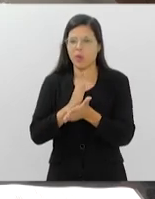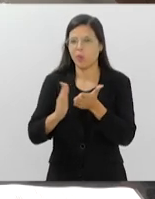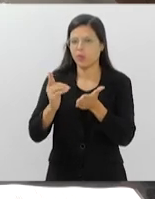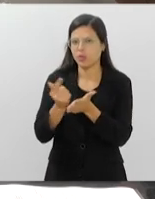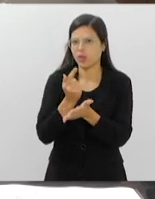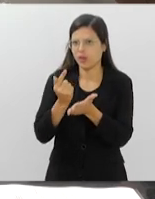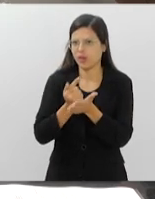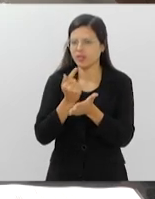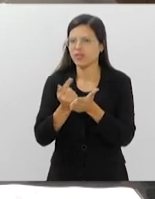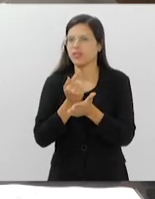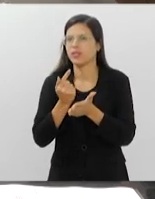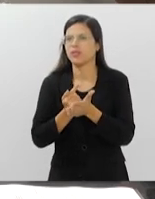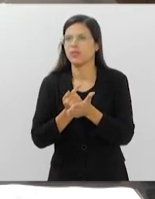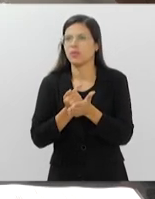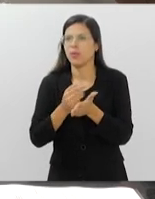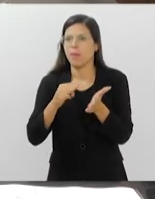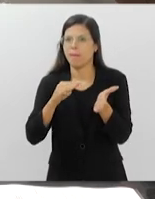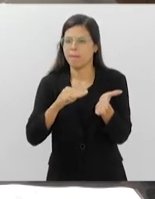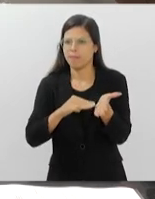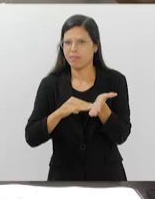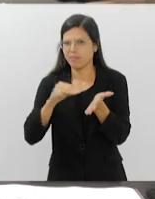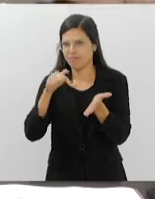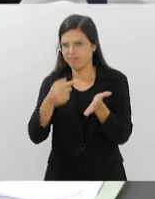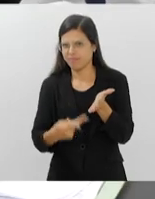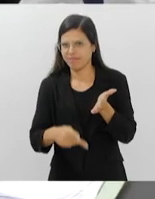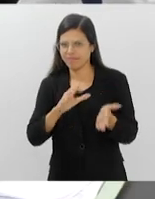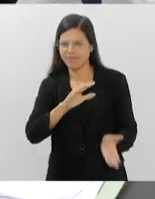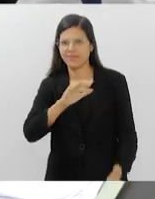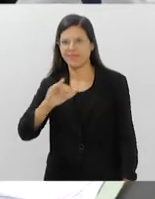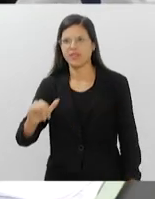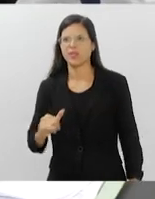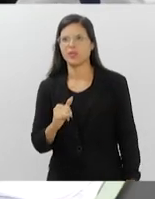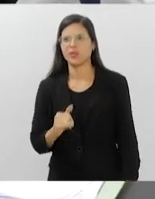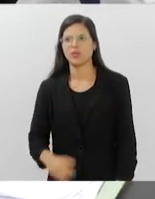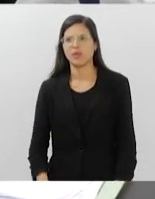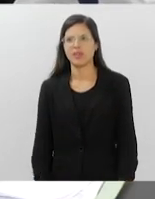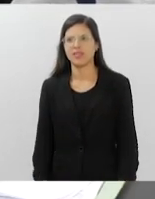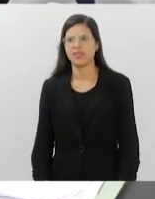livraria para os membros da CCJ. Todos em francês.